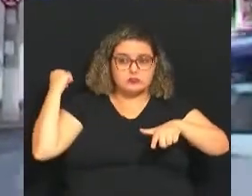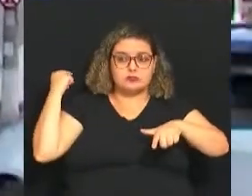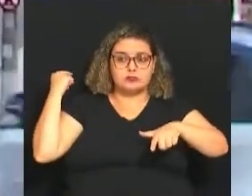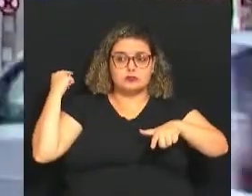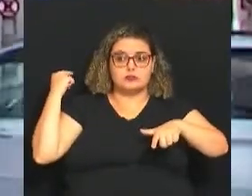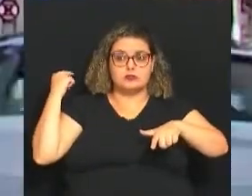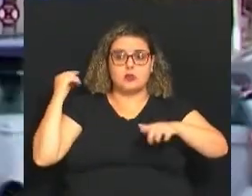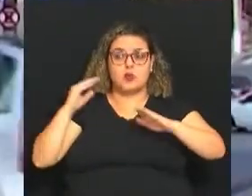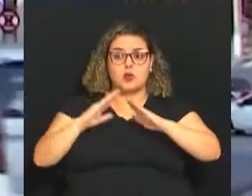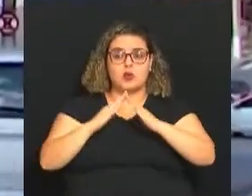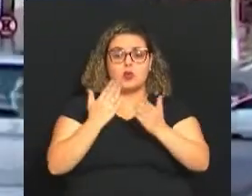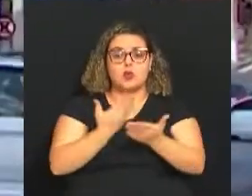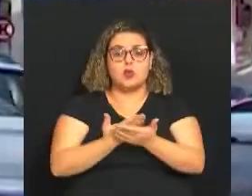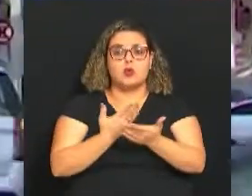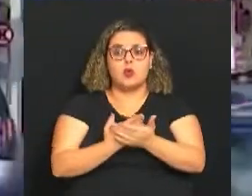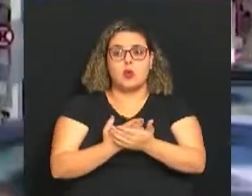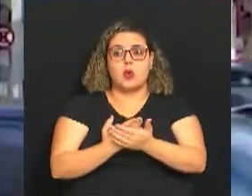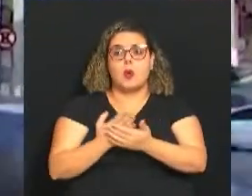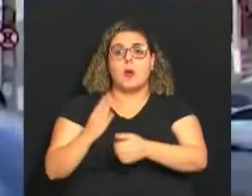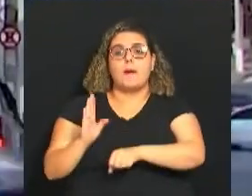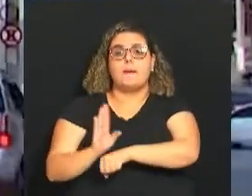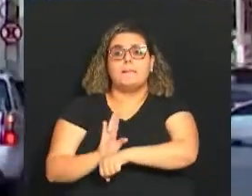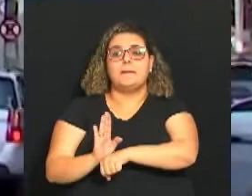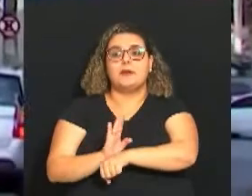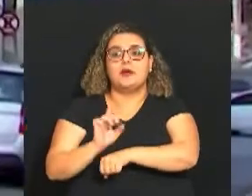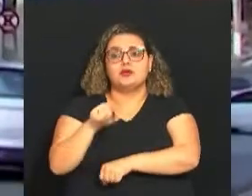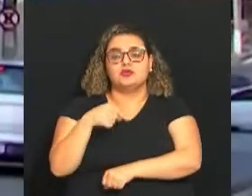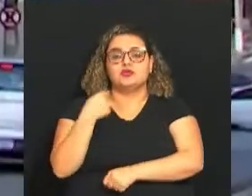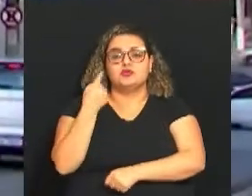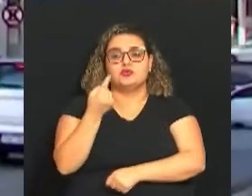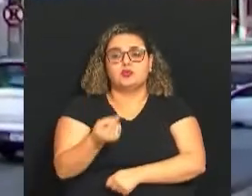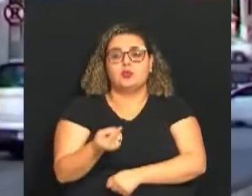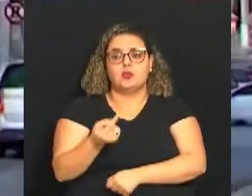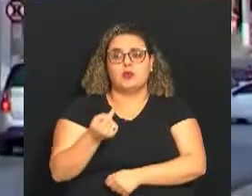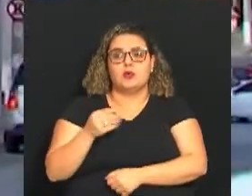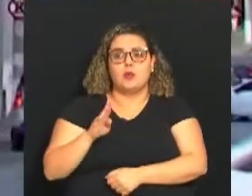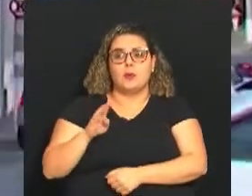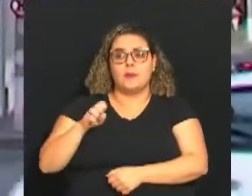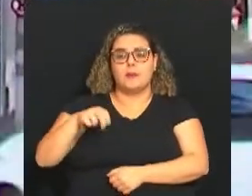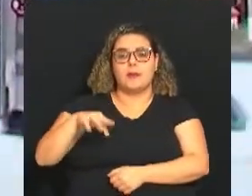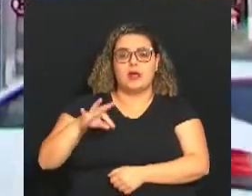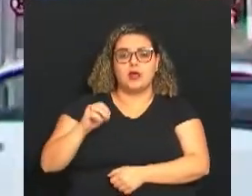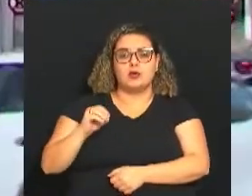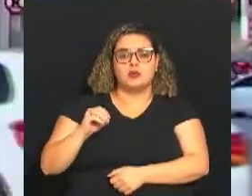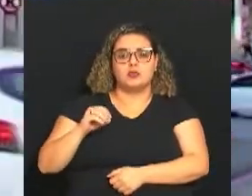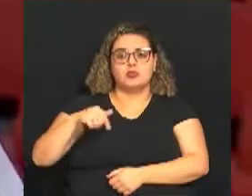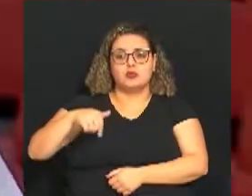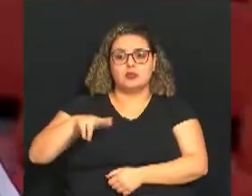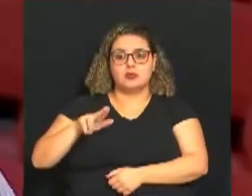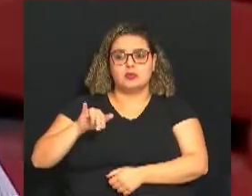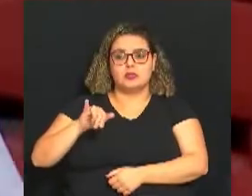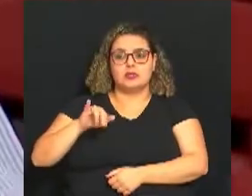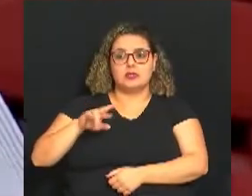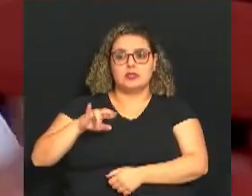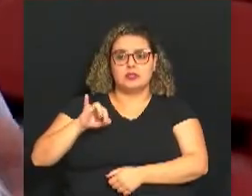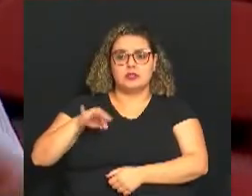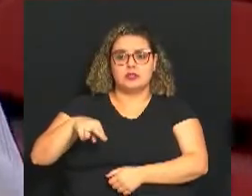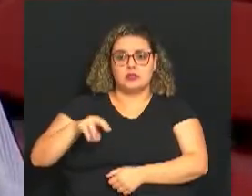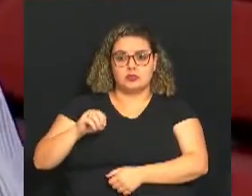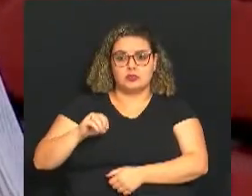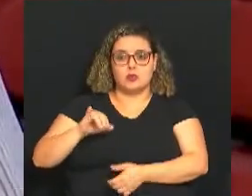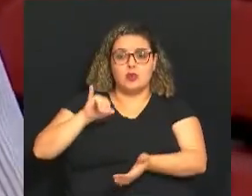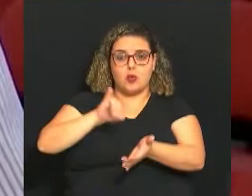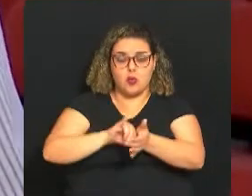antigos Colégio Batista e, posteriormente, o Bento Quirino, na Rua Lusitana, no centro. Essa área central